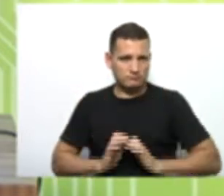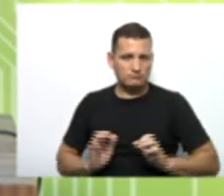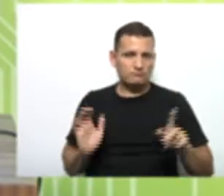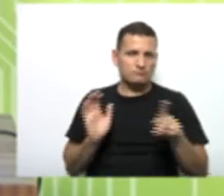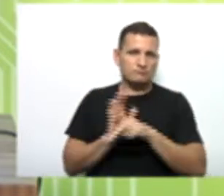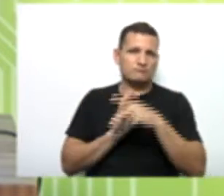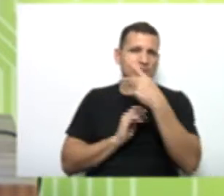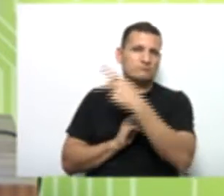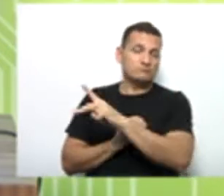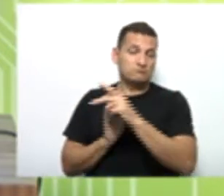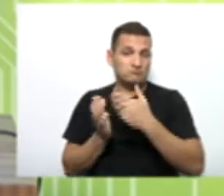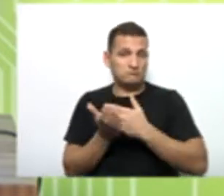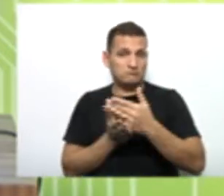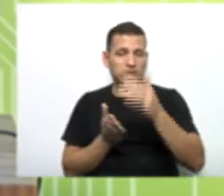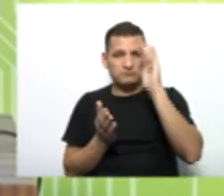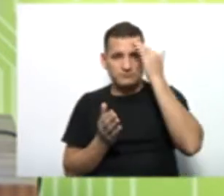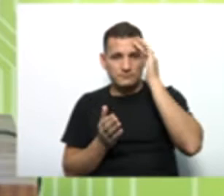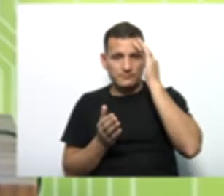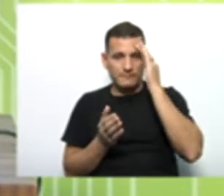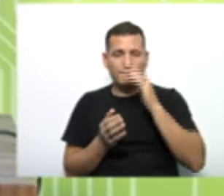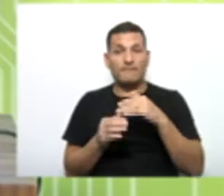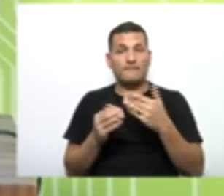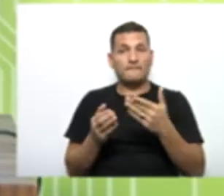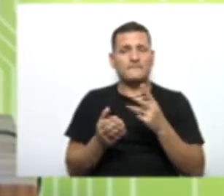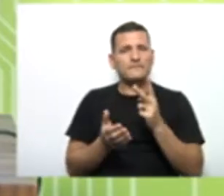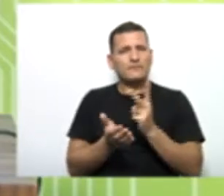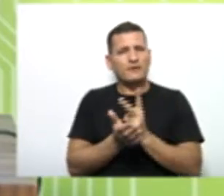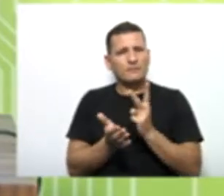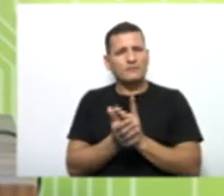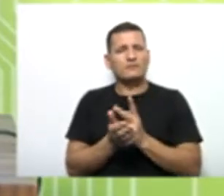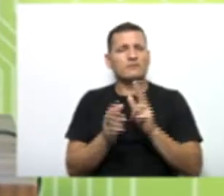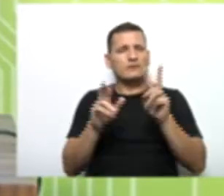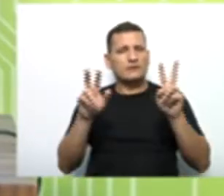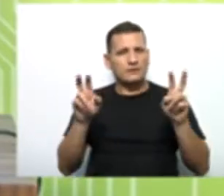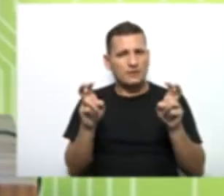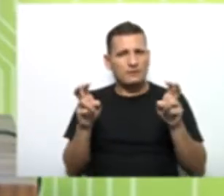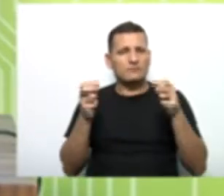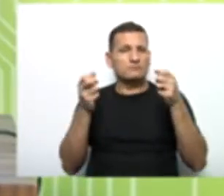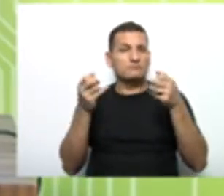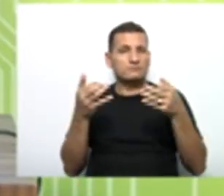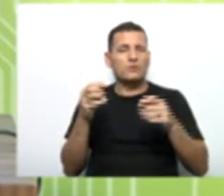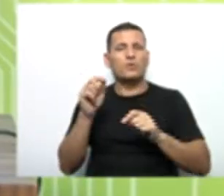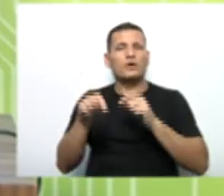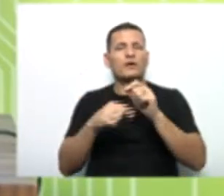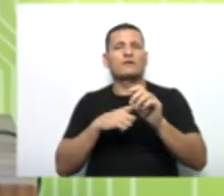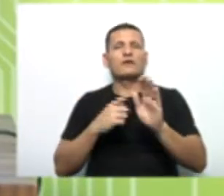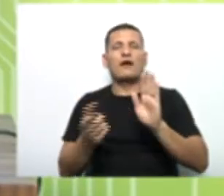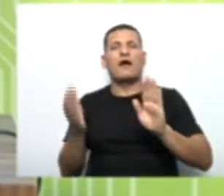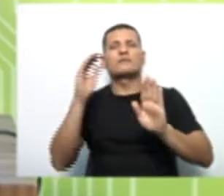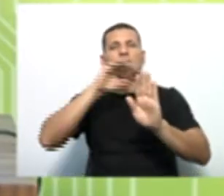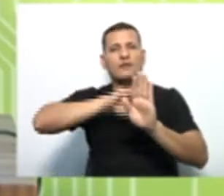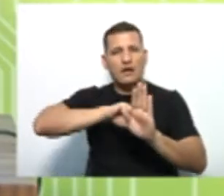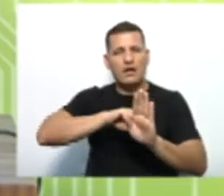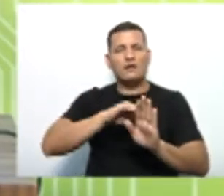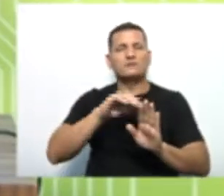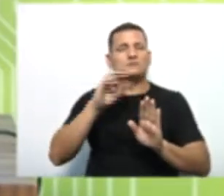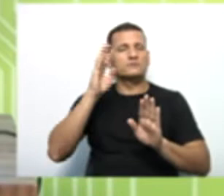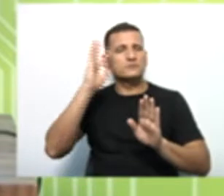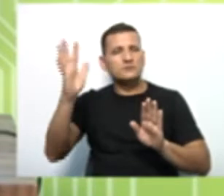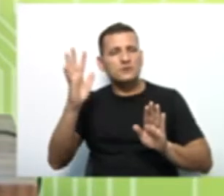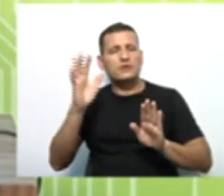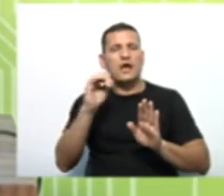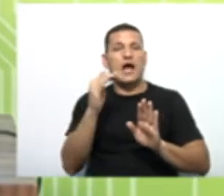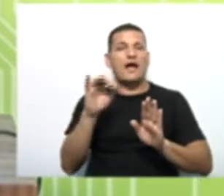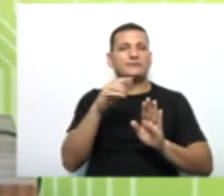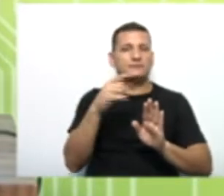começar a entender. Então, toda vez que a gente entra nessa temática do que está por trás, que a gente reflete sobre a ação,